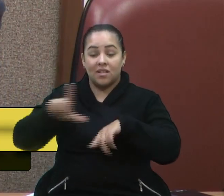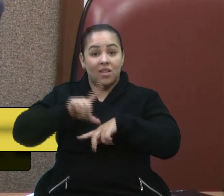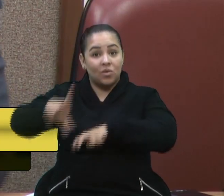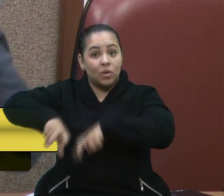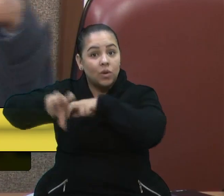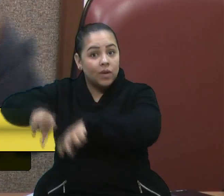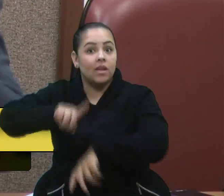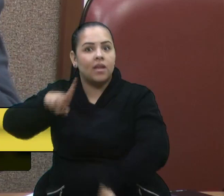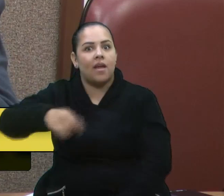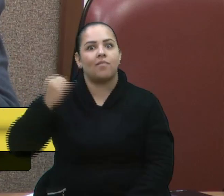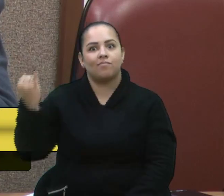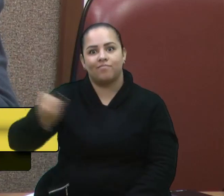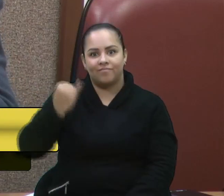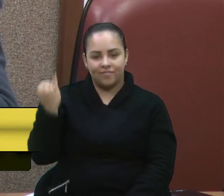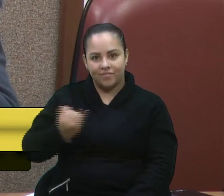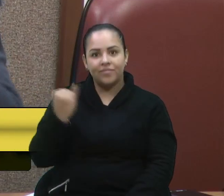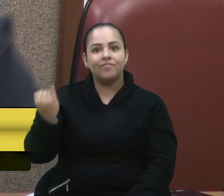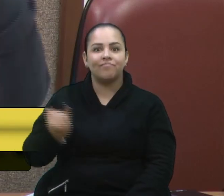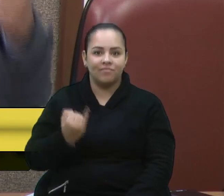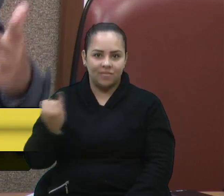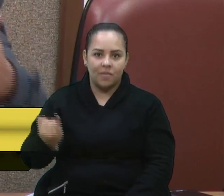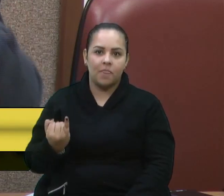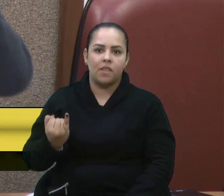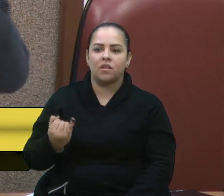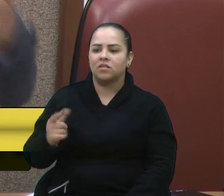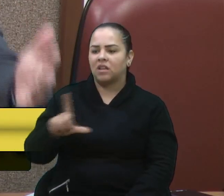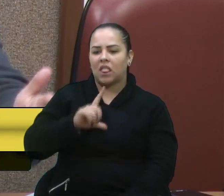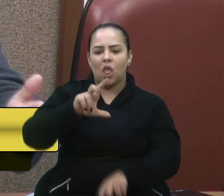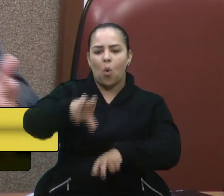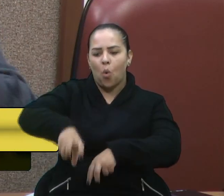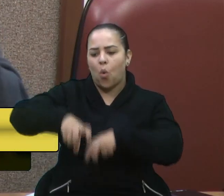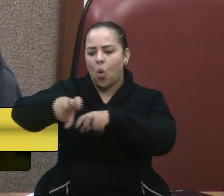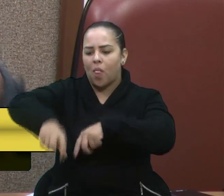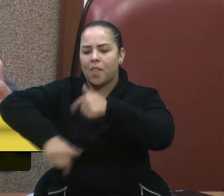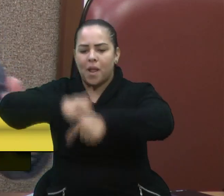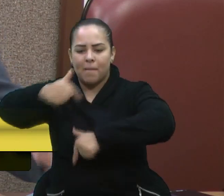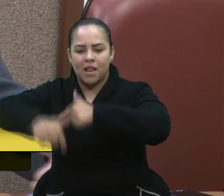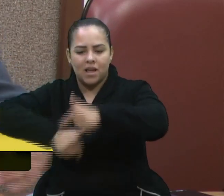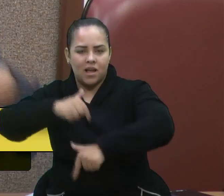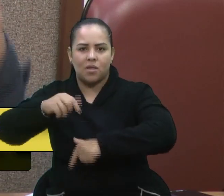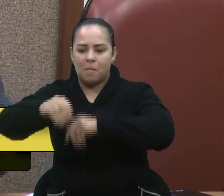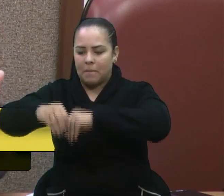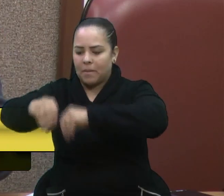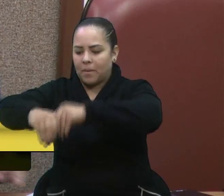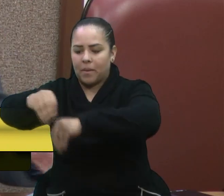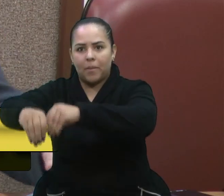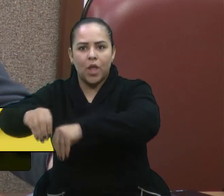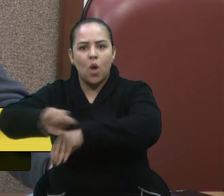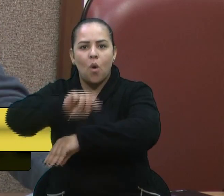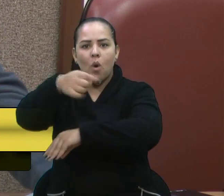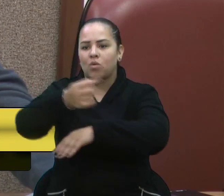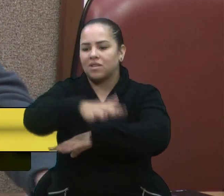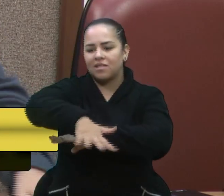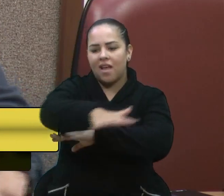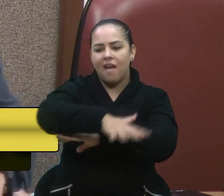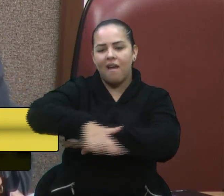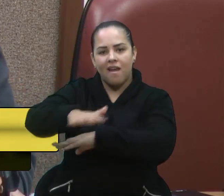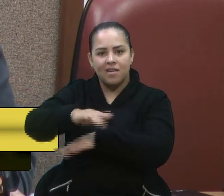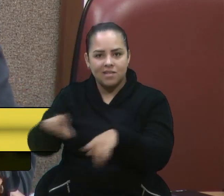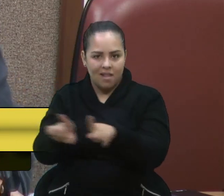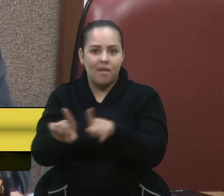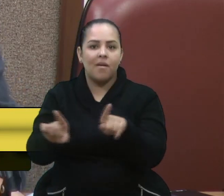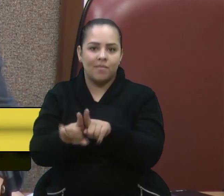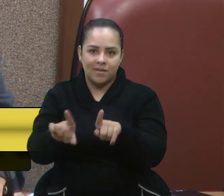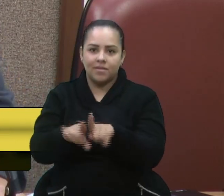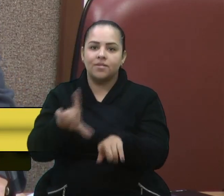grande importância e que essas pessoas que estão na colônia, que estão trabalhando na agricultura, em outros setores, também esperam esse incentivo. Então,